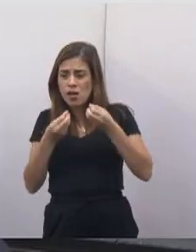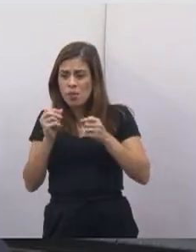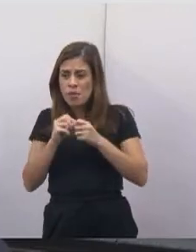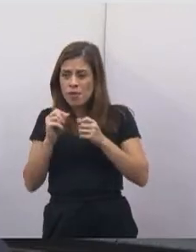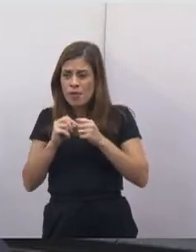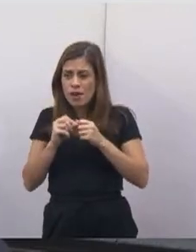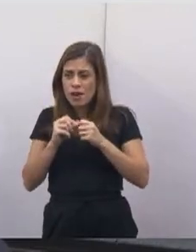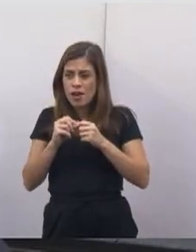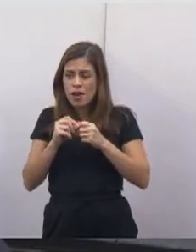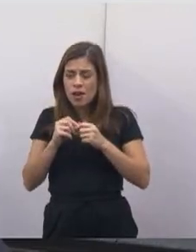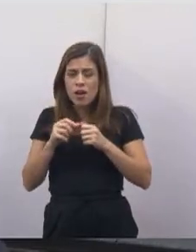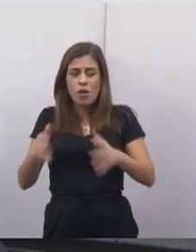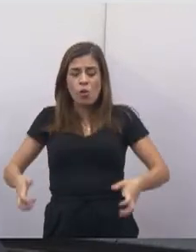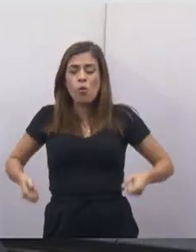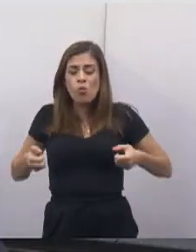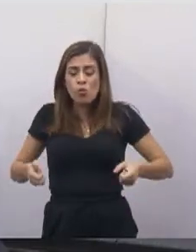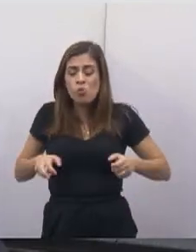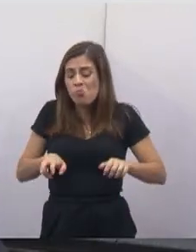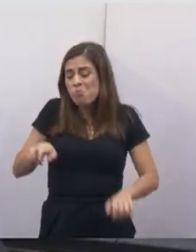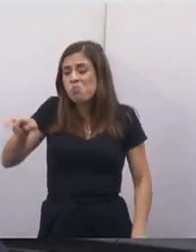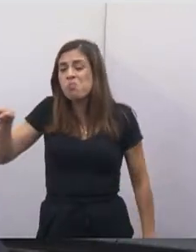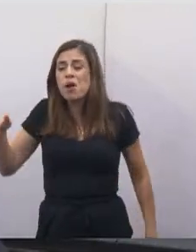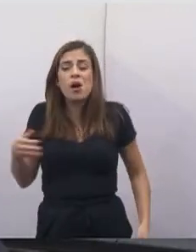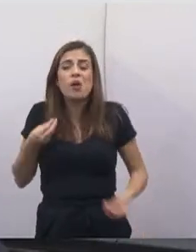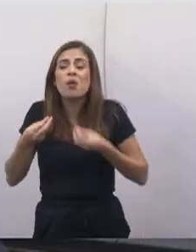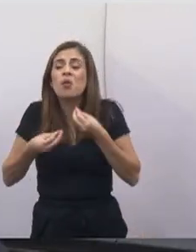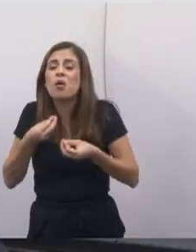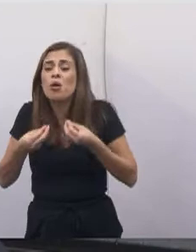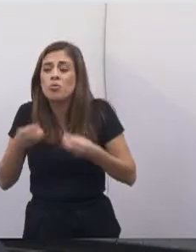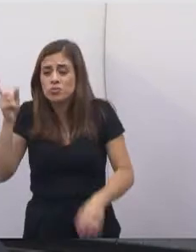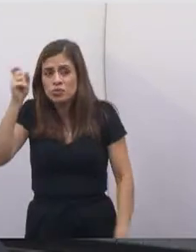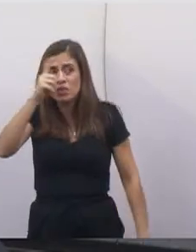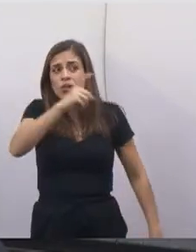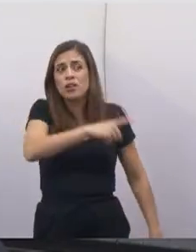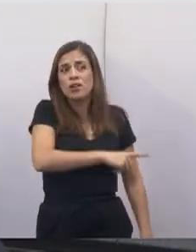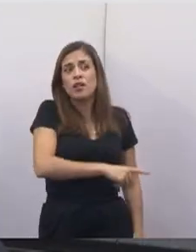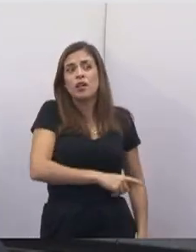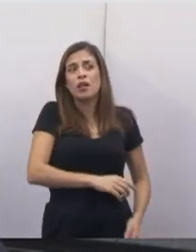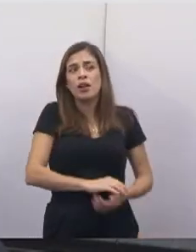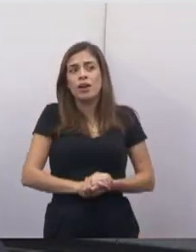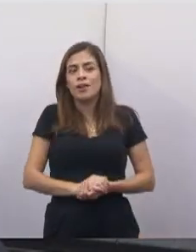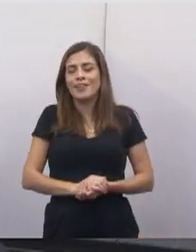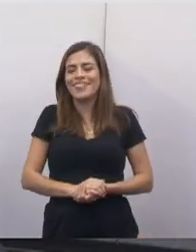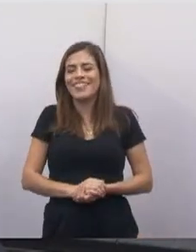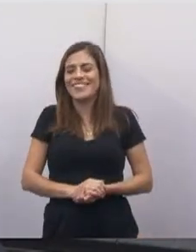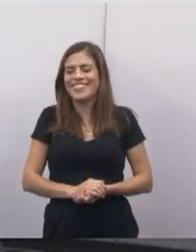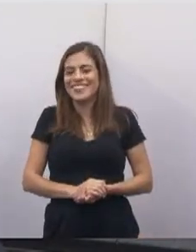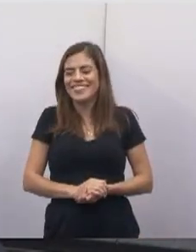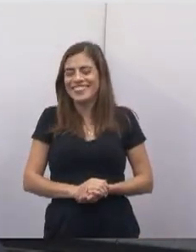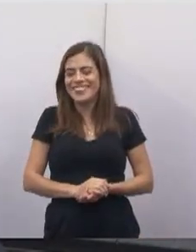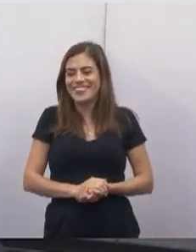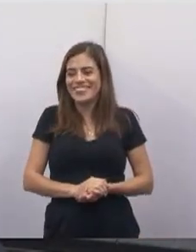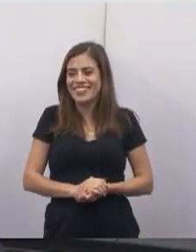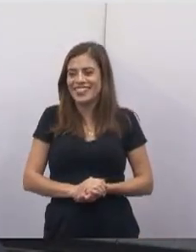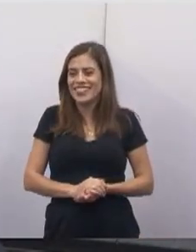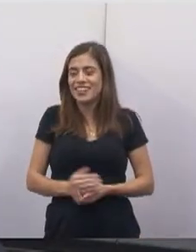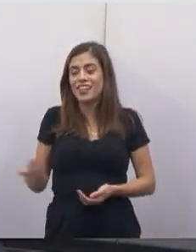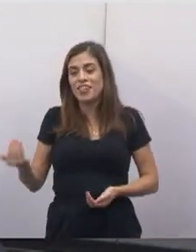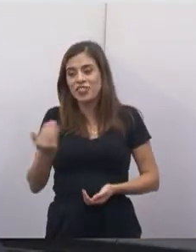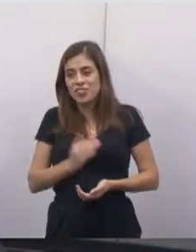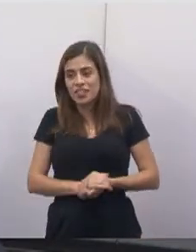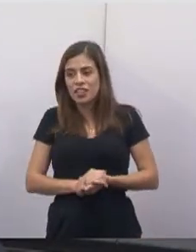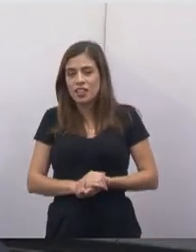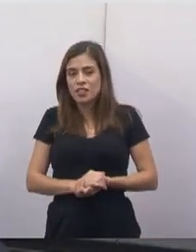o cadeirante vai subir aí? Meu Deus do céu, difícil situação, hein? Muito difícil. Então, que venha a